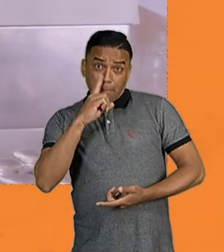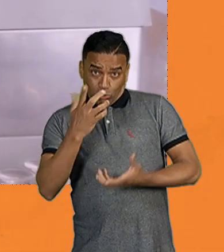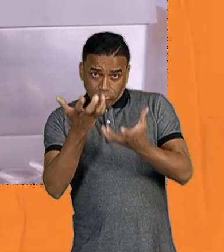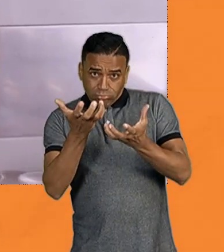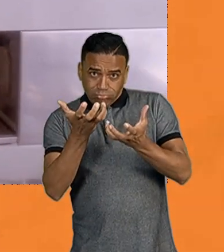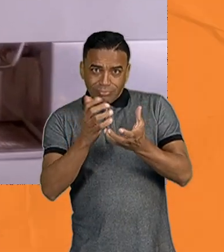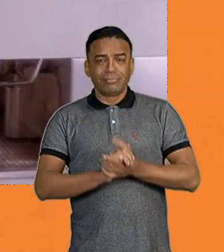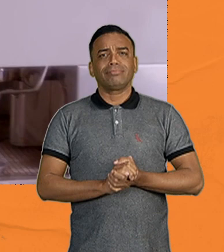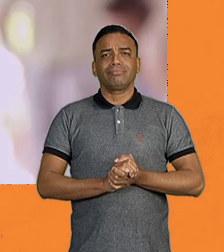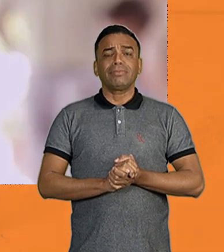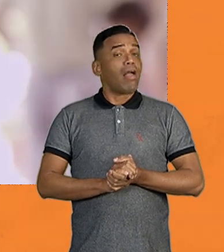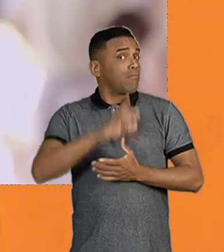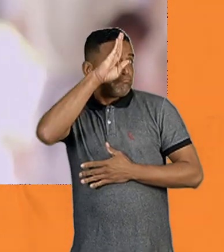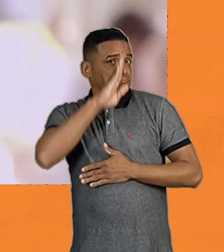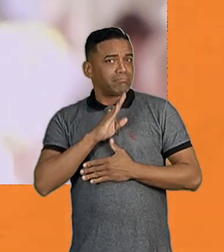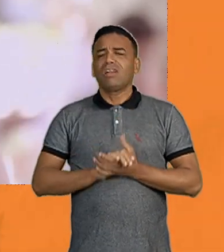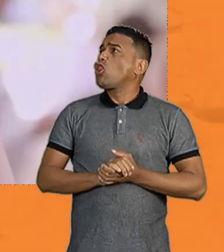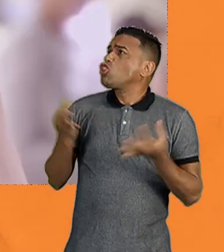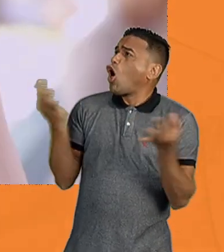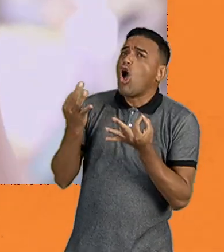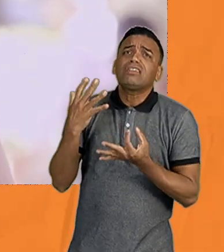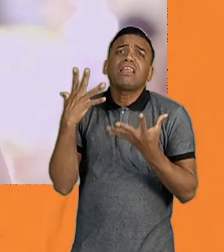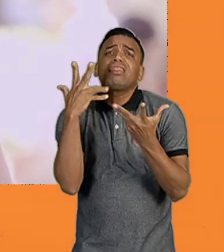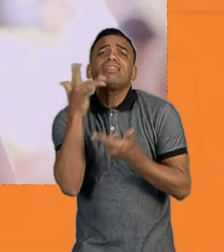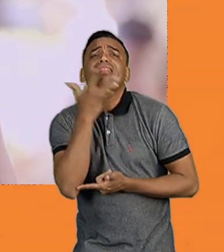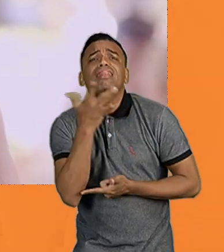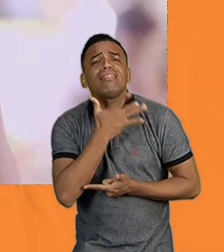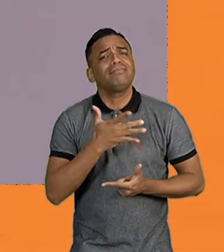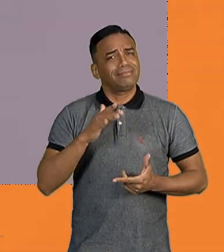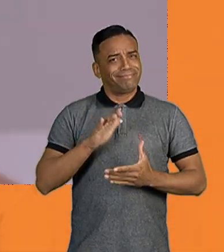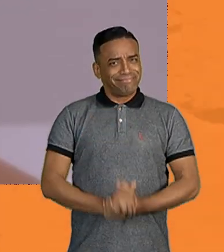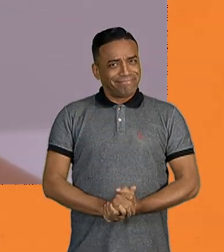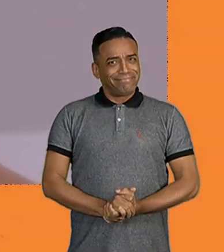Vai um cookie também? É por conta da casa. Parece incrível.